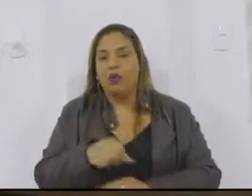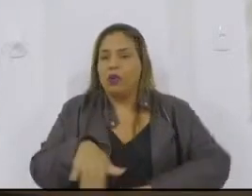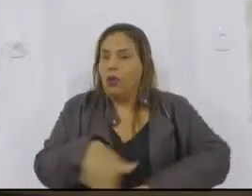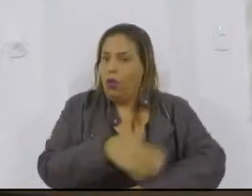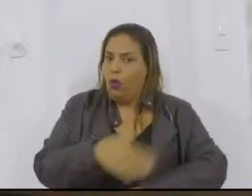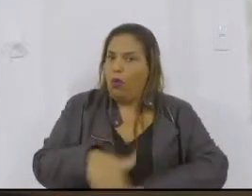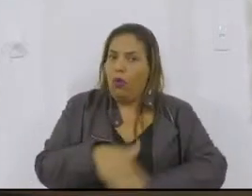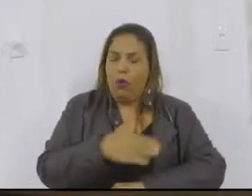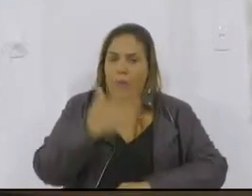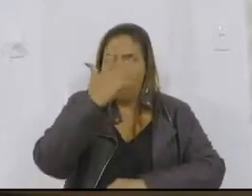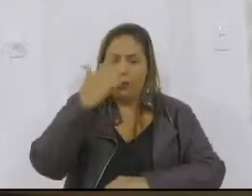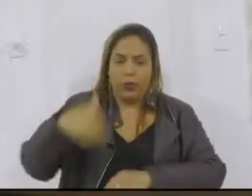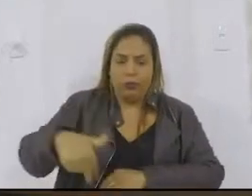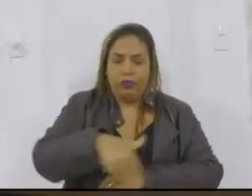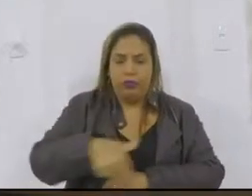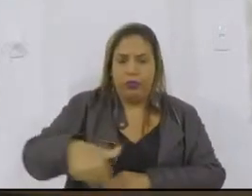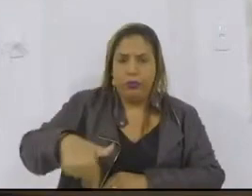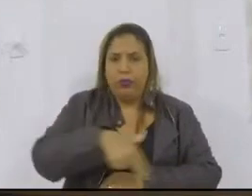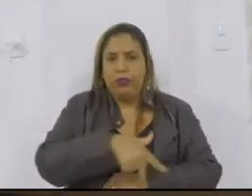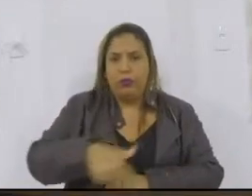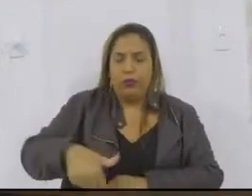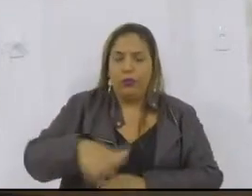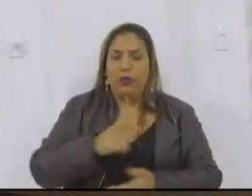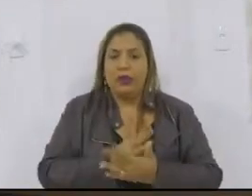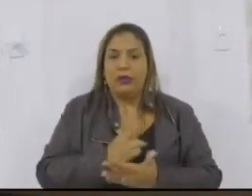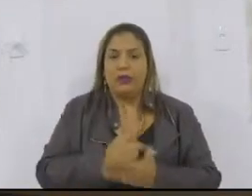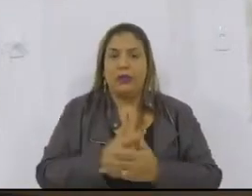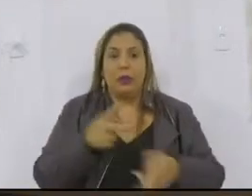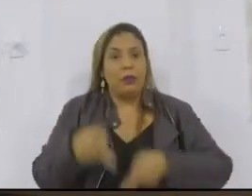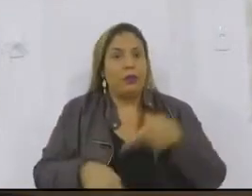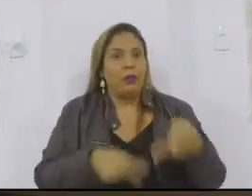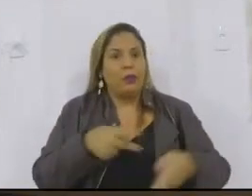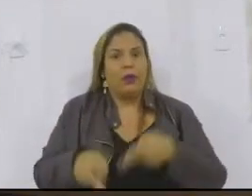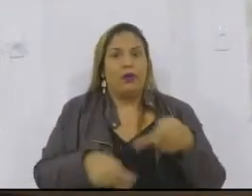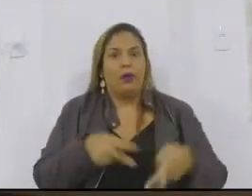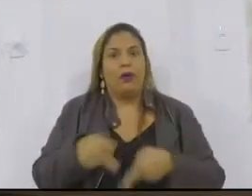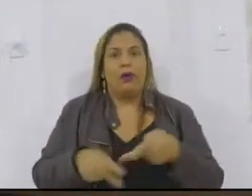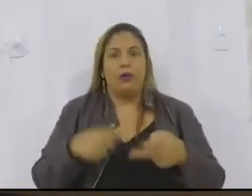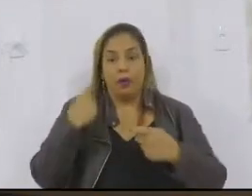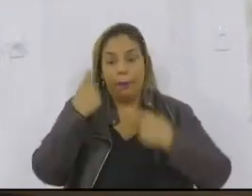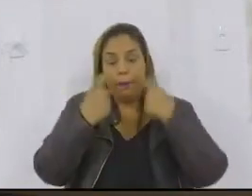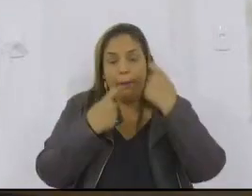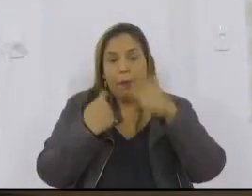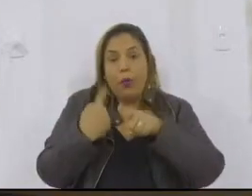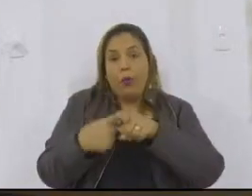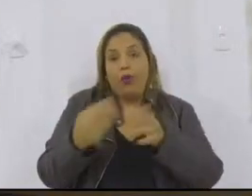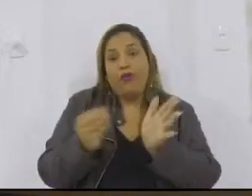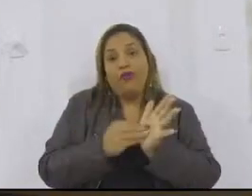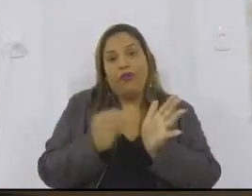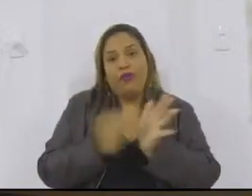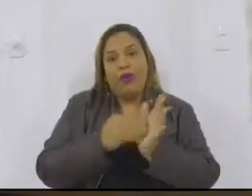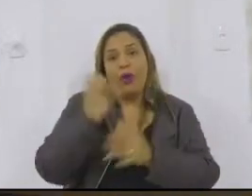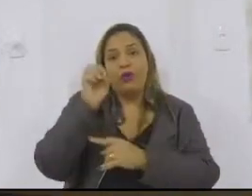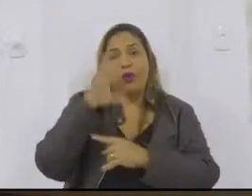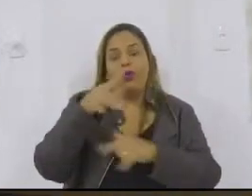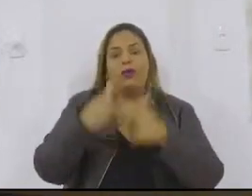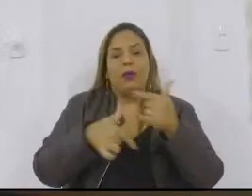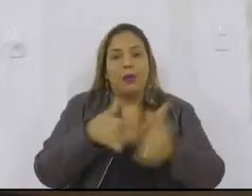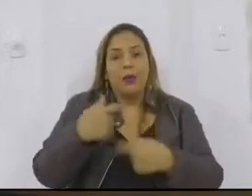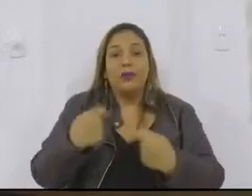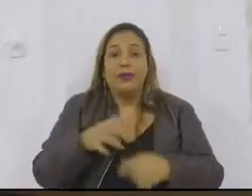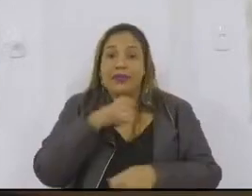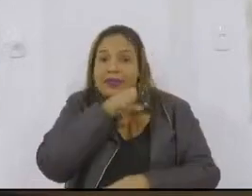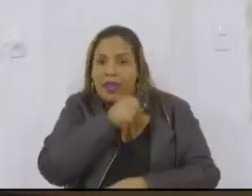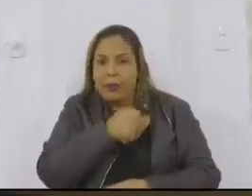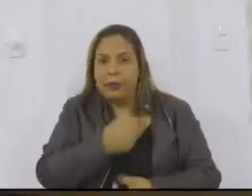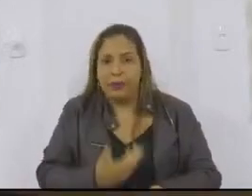é muito movimentada e há pouco tempo houve assalto. A população tem se preocupado com a falta de iluminação na rua citada, razão pela qual esse serviço deve ser feito com